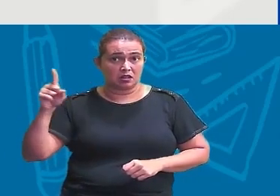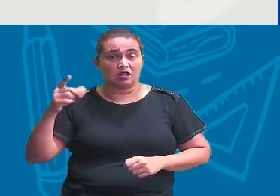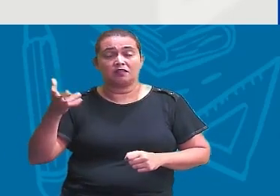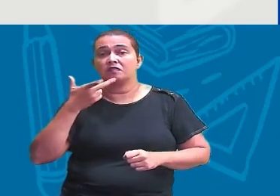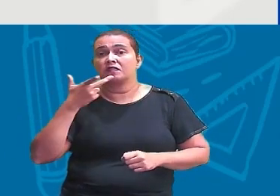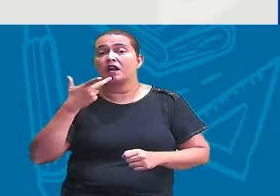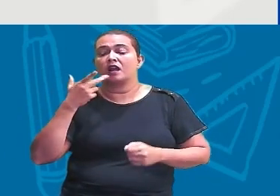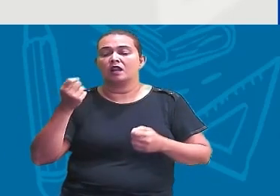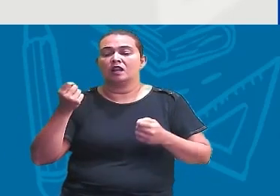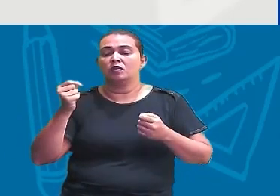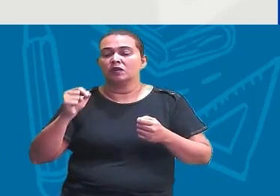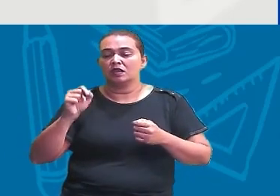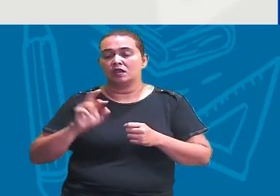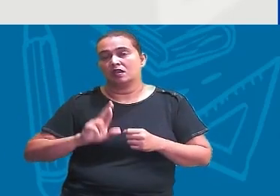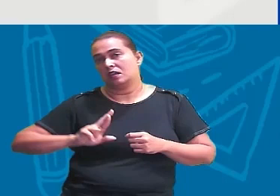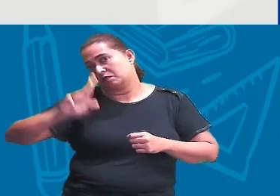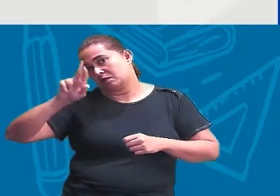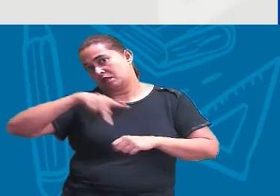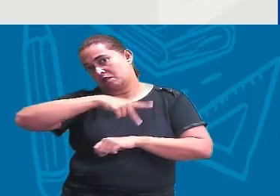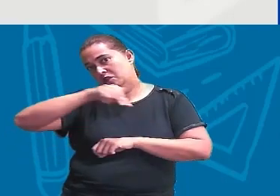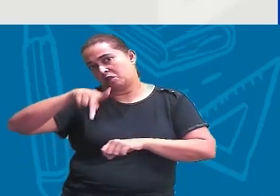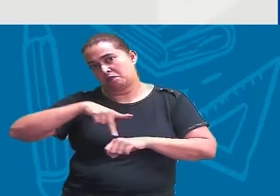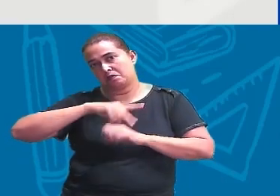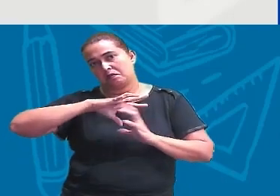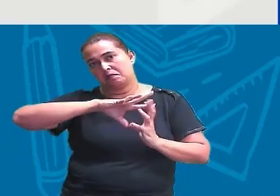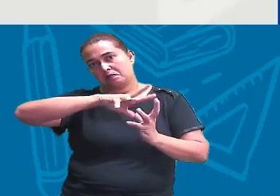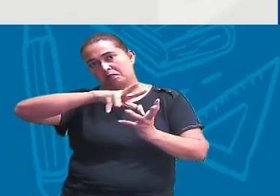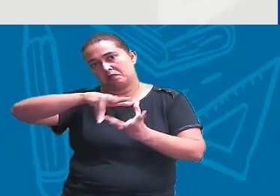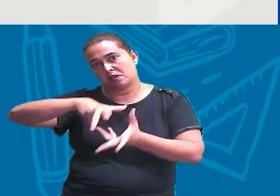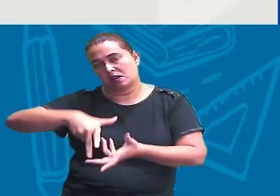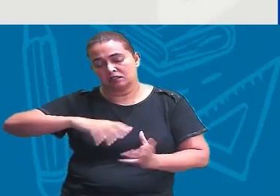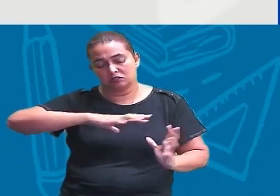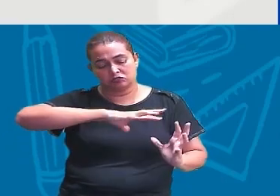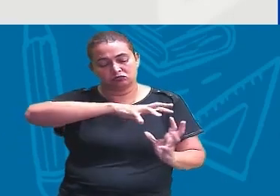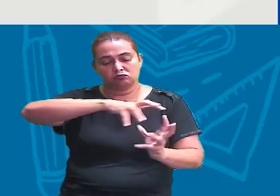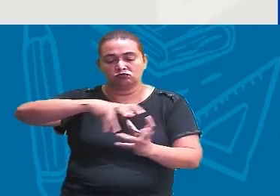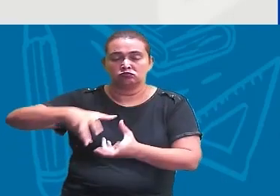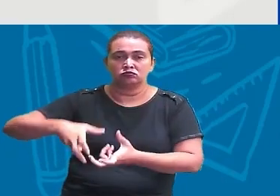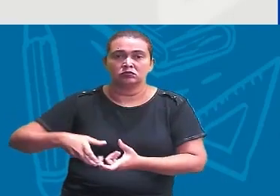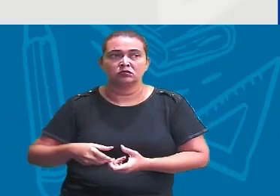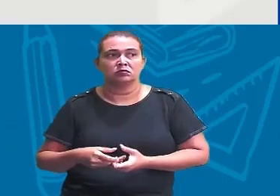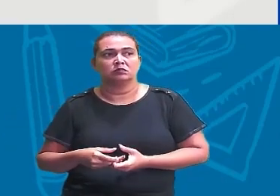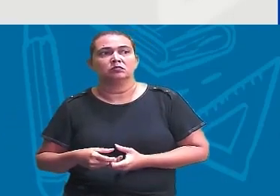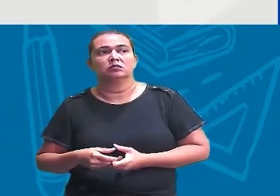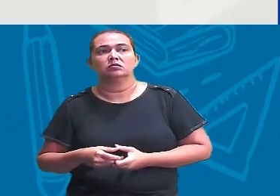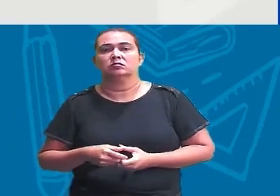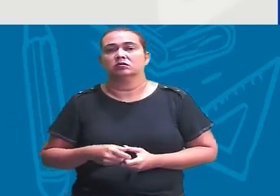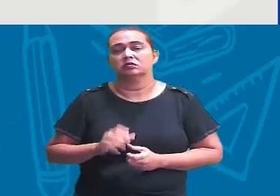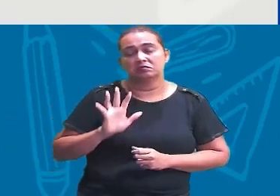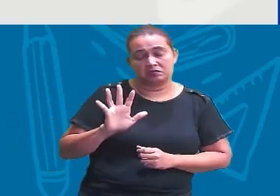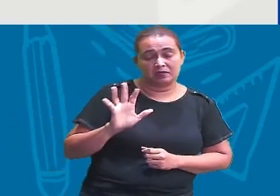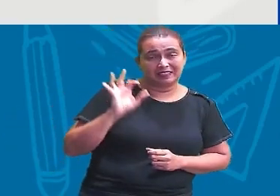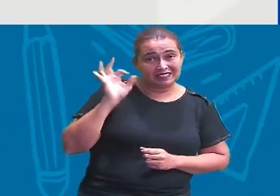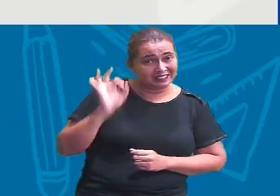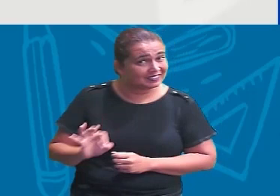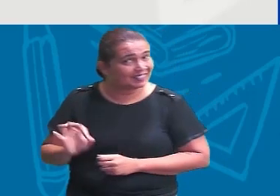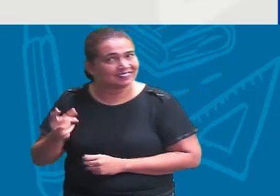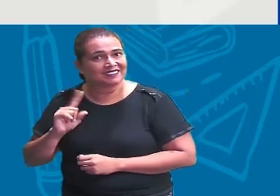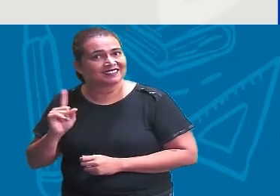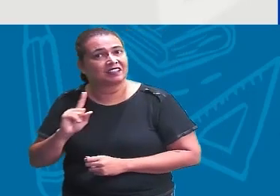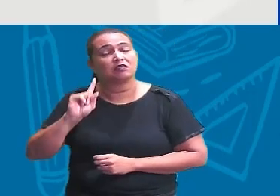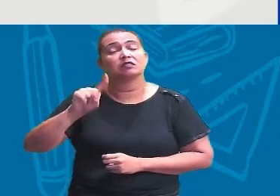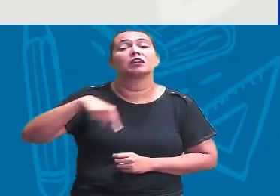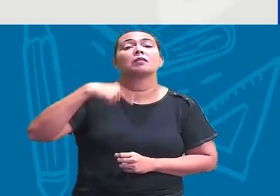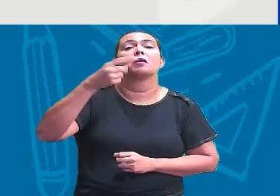de história, vocês sabem que essa ideia de garantir a paz depois da Primeira Guerra Mundial não vai funcionar, porque